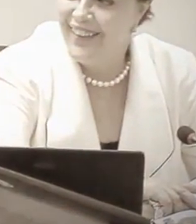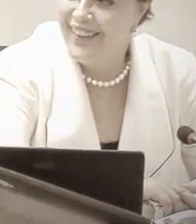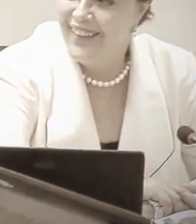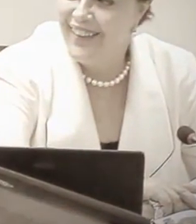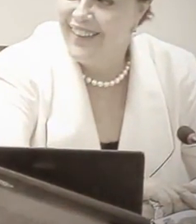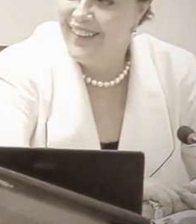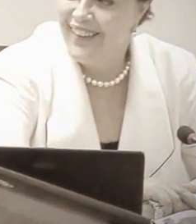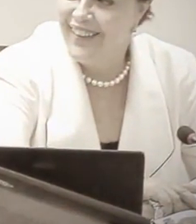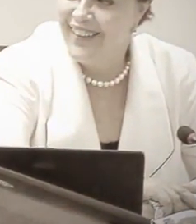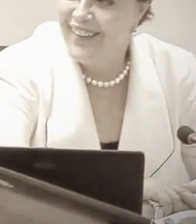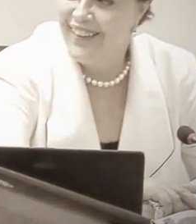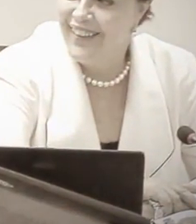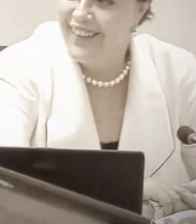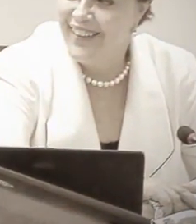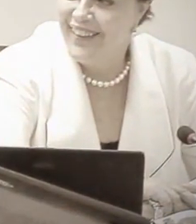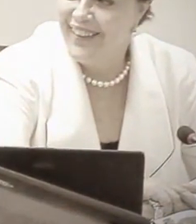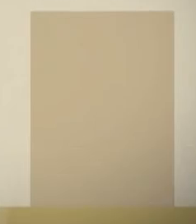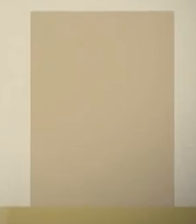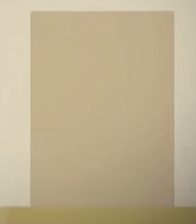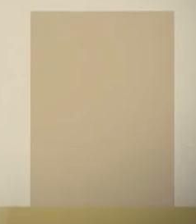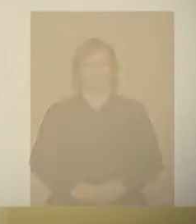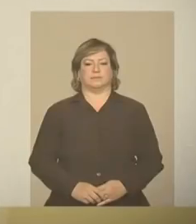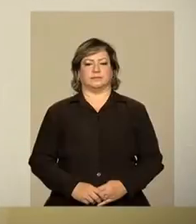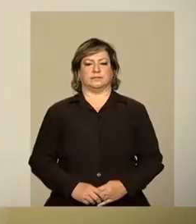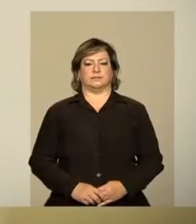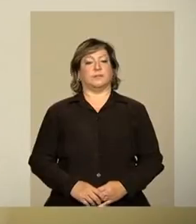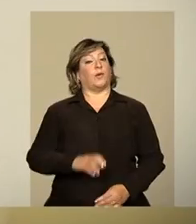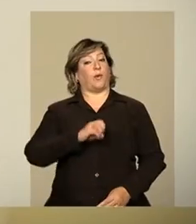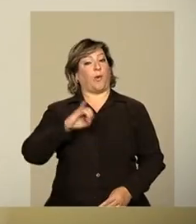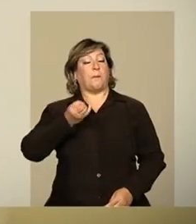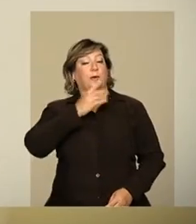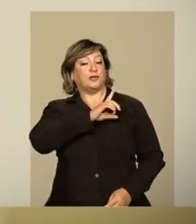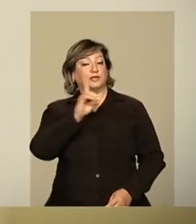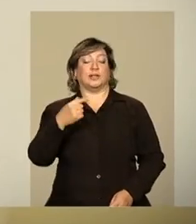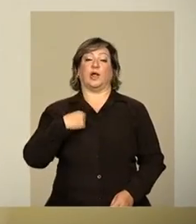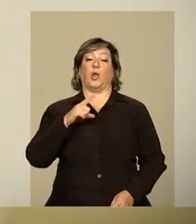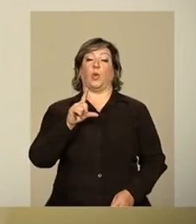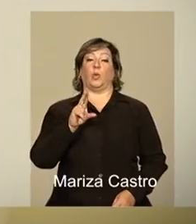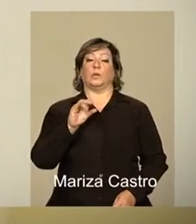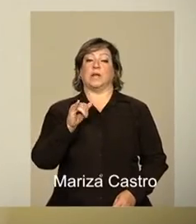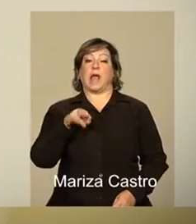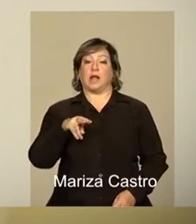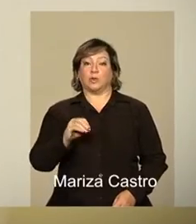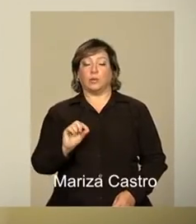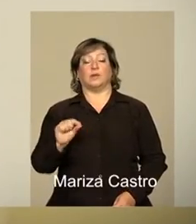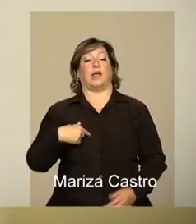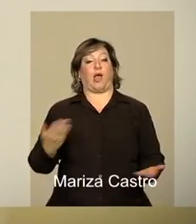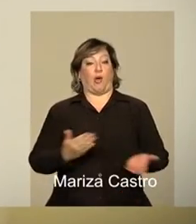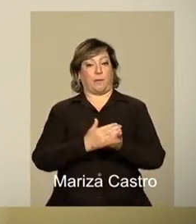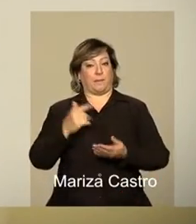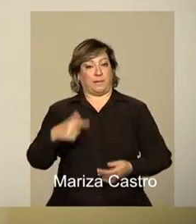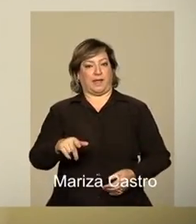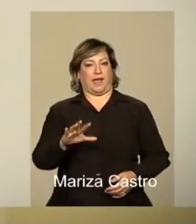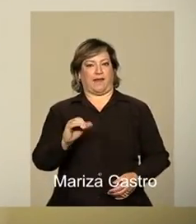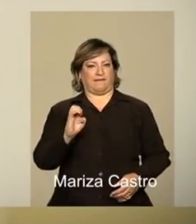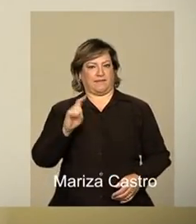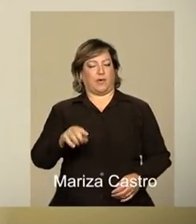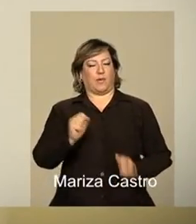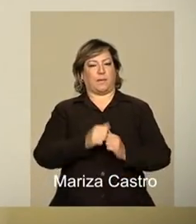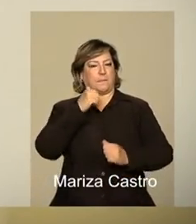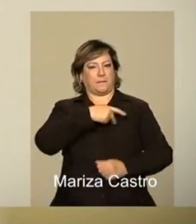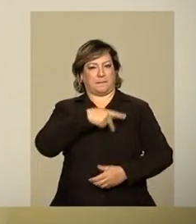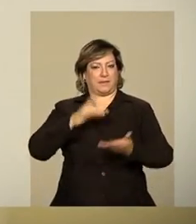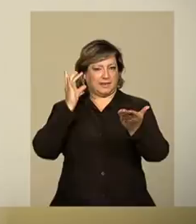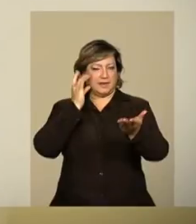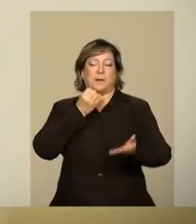café com a Presidenta Olá bom dia eu sou Luciano Seixas e começa agora mais um café com a presidenta Dilma